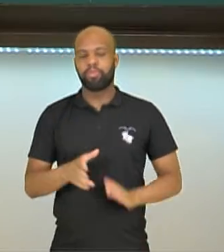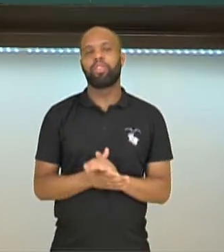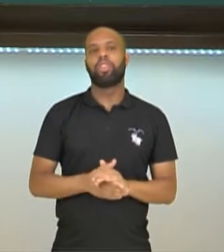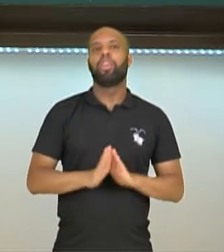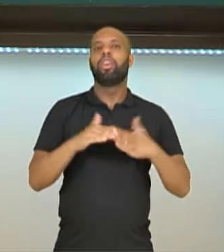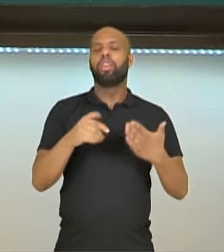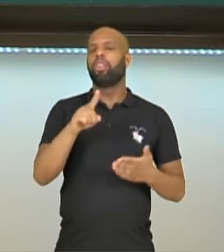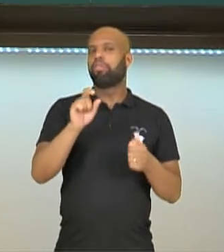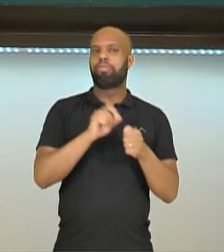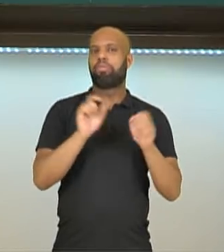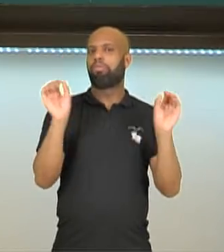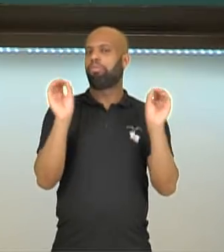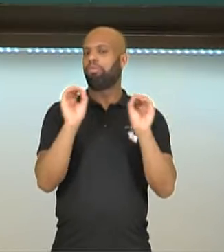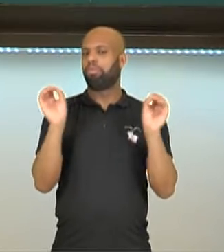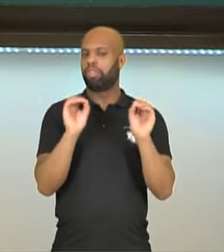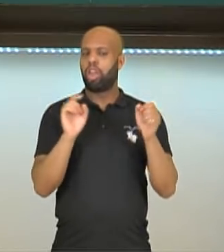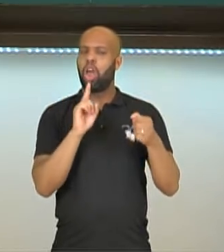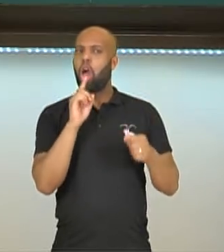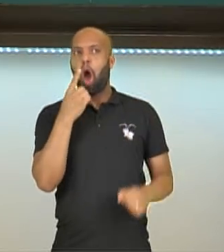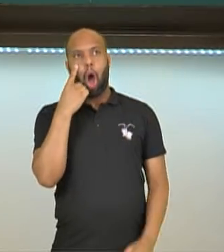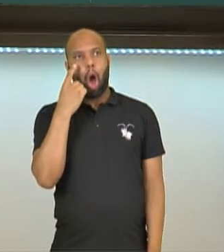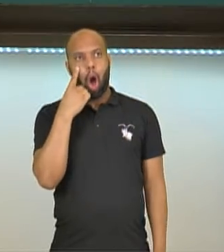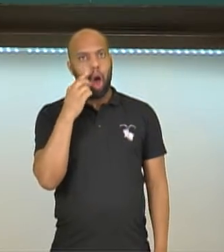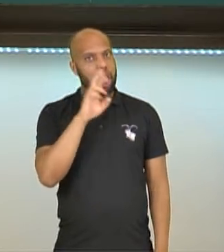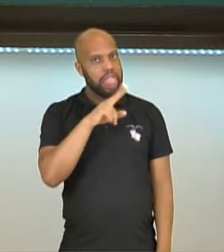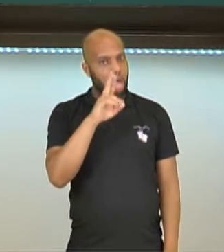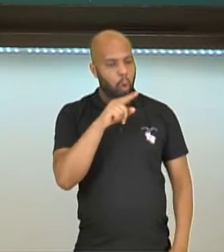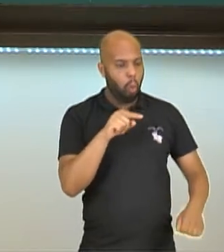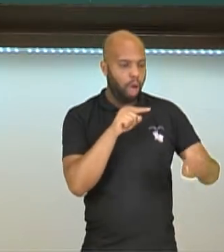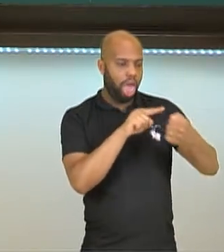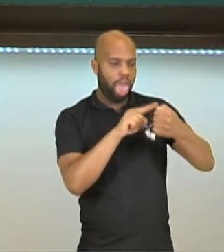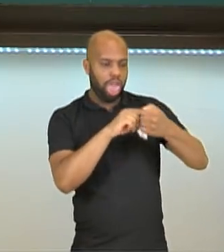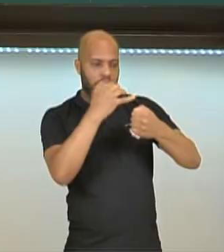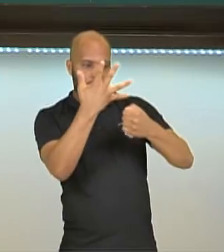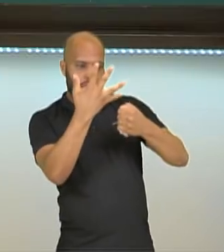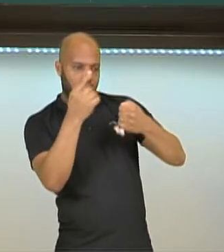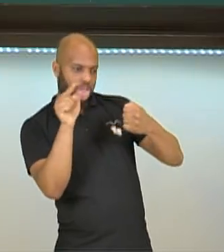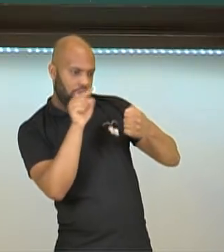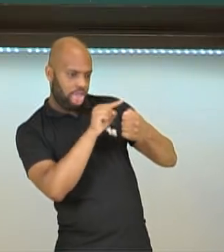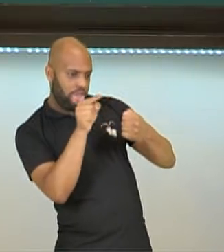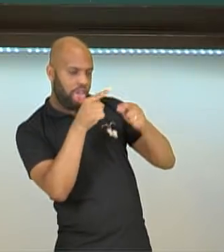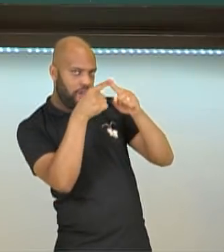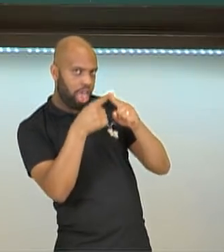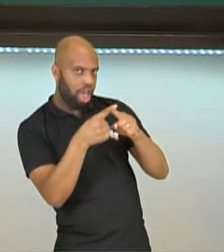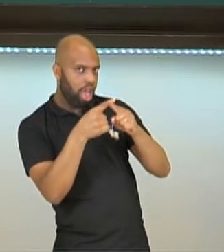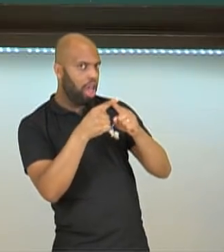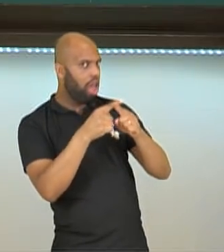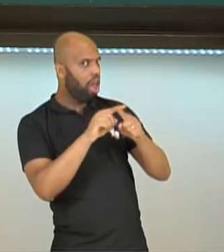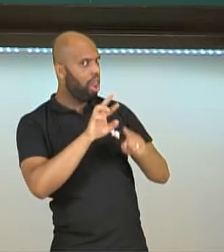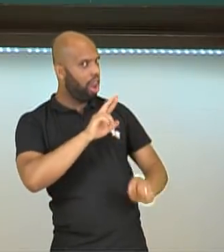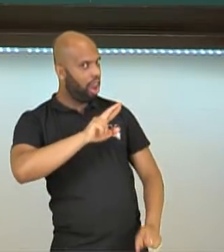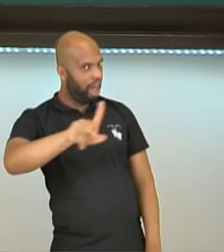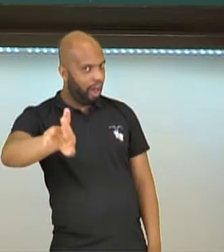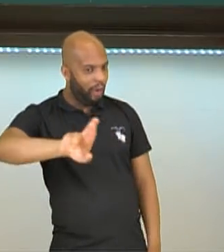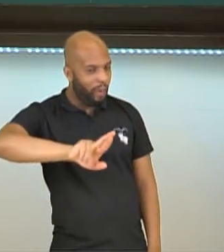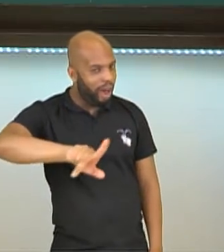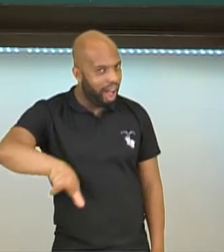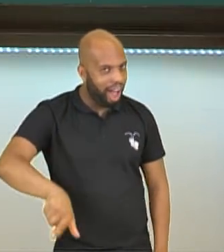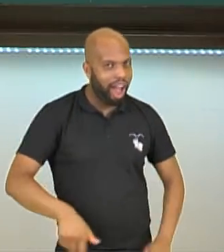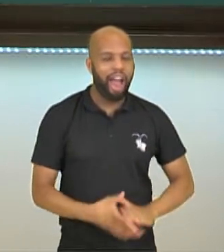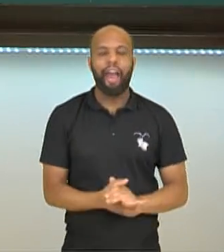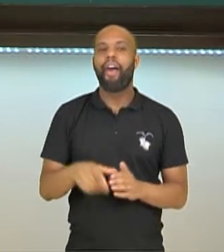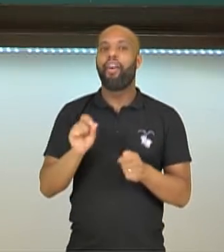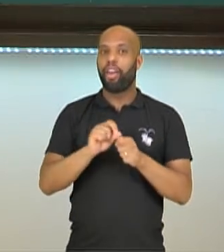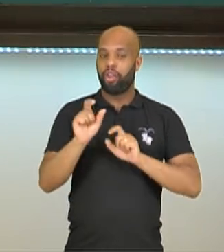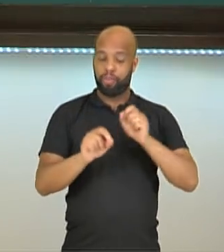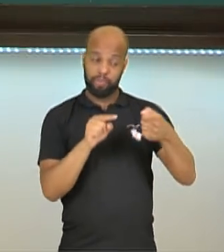Você não fez a base vezes o expoente, né? Não fez, né? Muito bem. Você